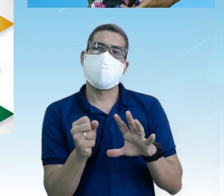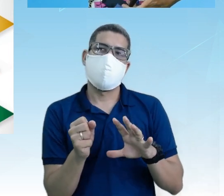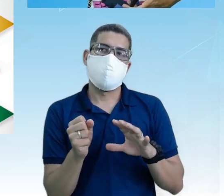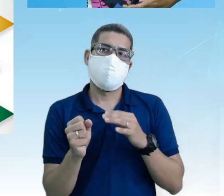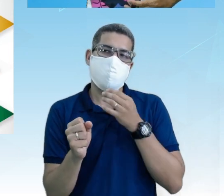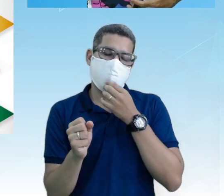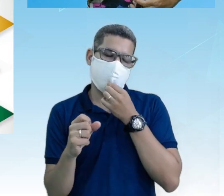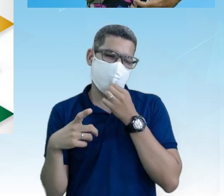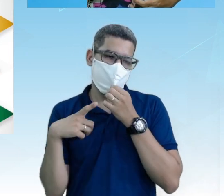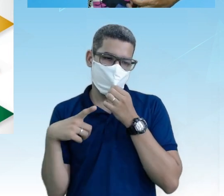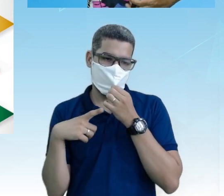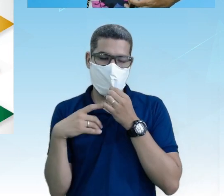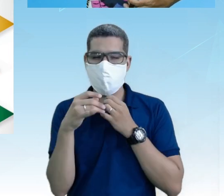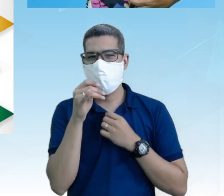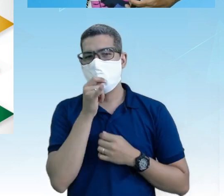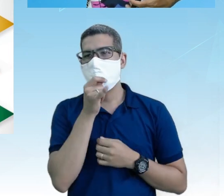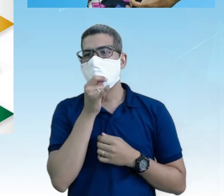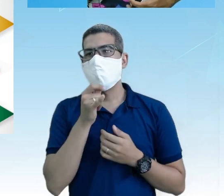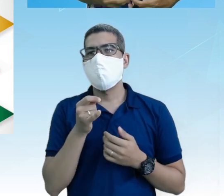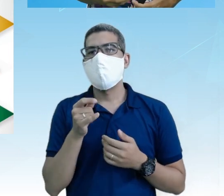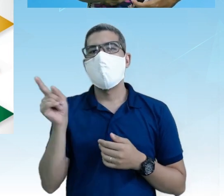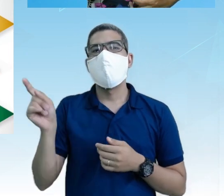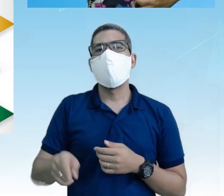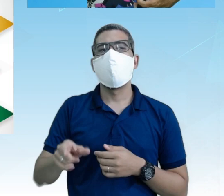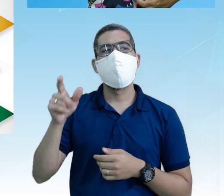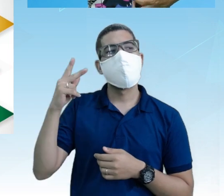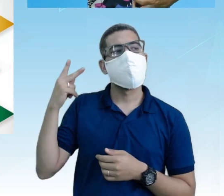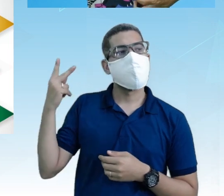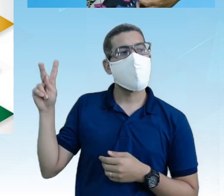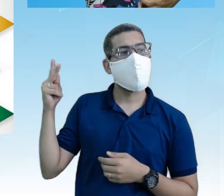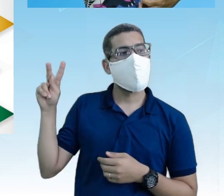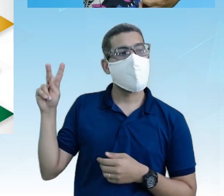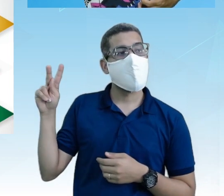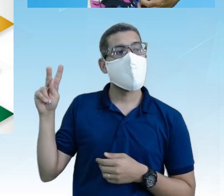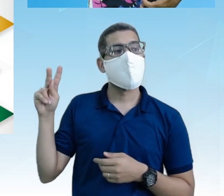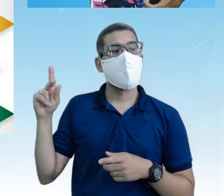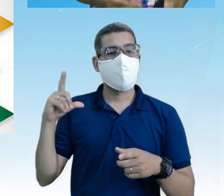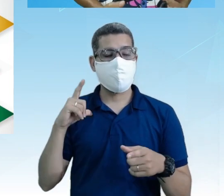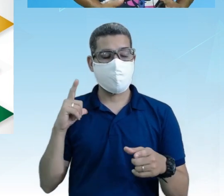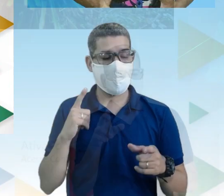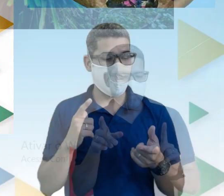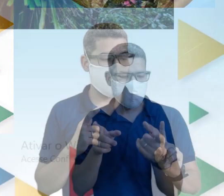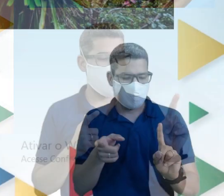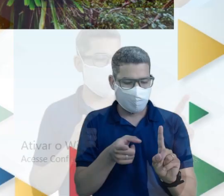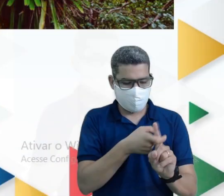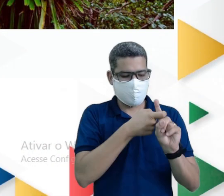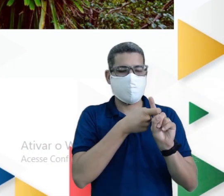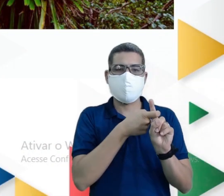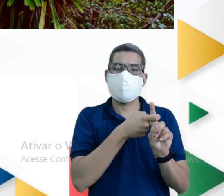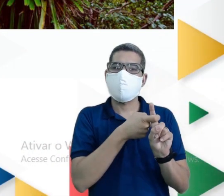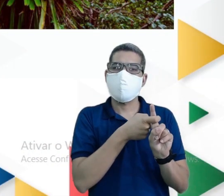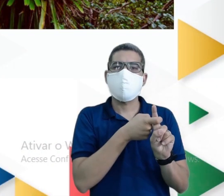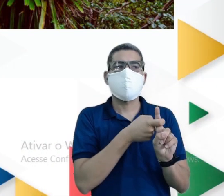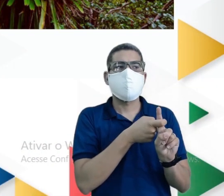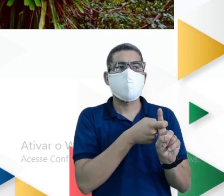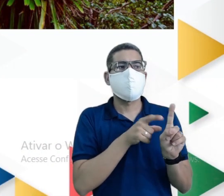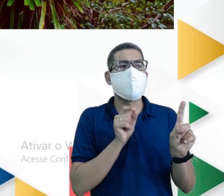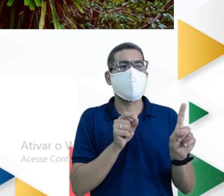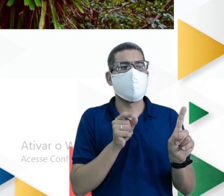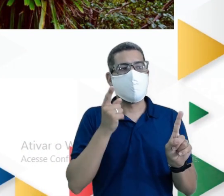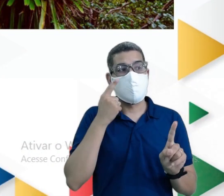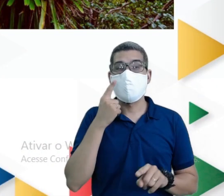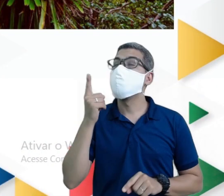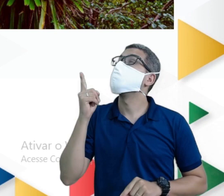verdade, justamente dessa espécie que está utilizando a outra como abrigo. Vejam bem aí o